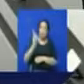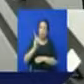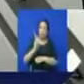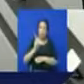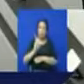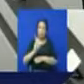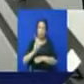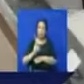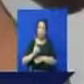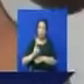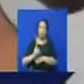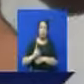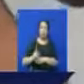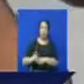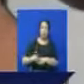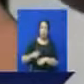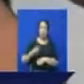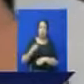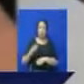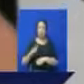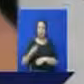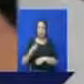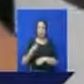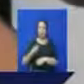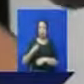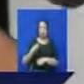um avivamento.